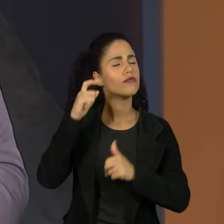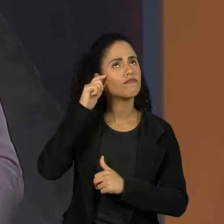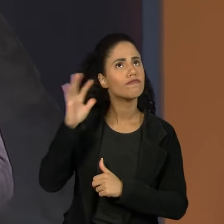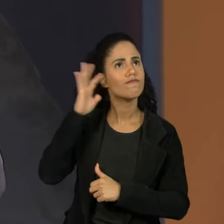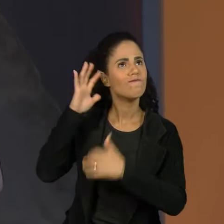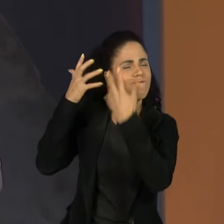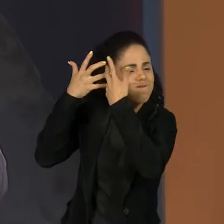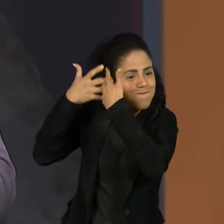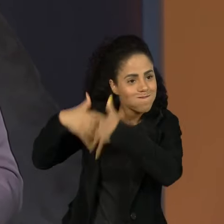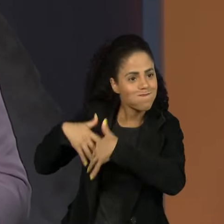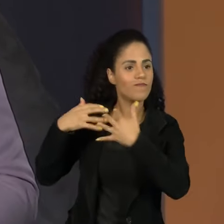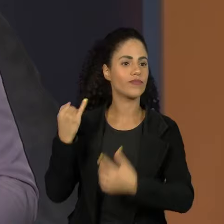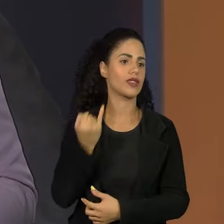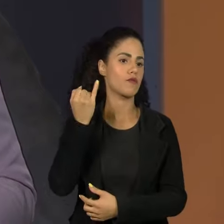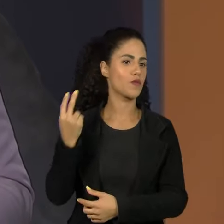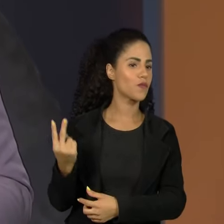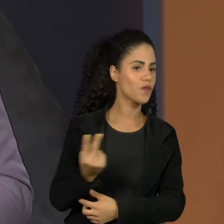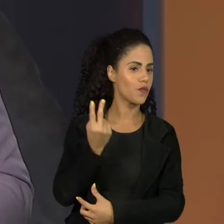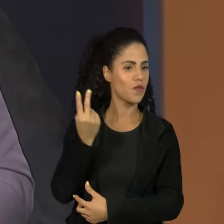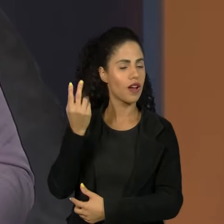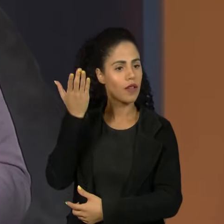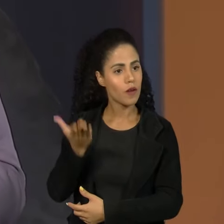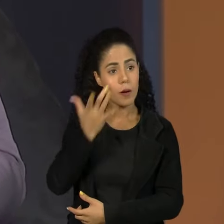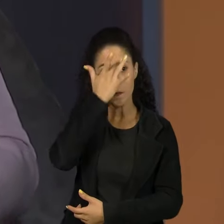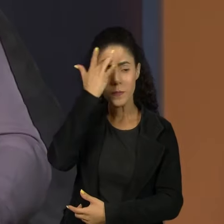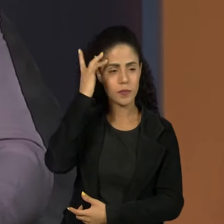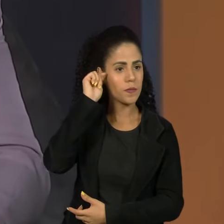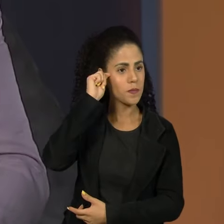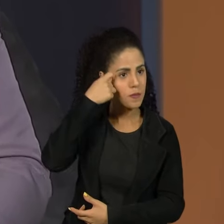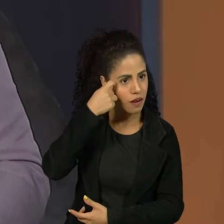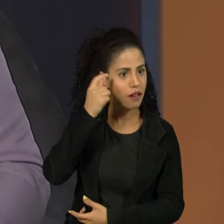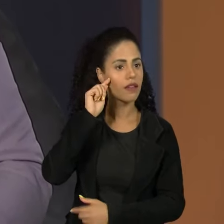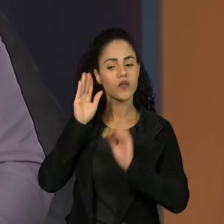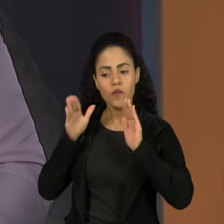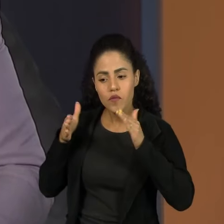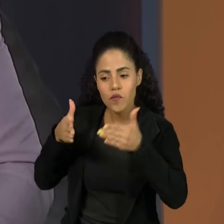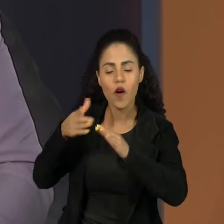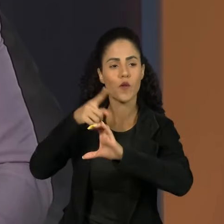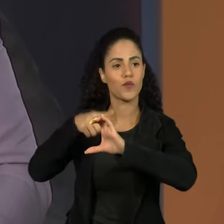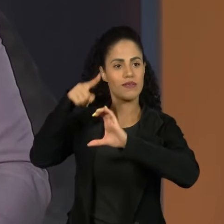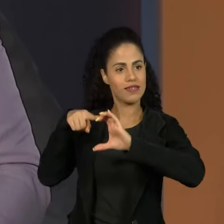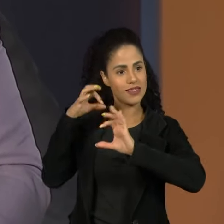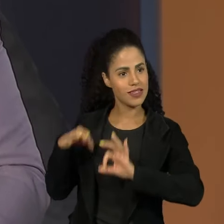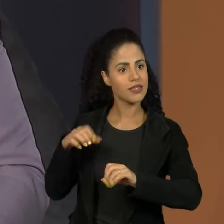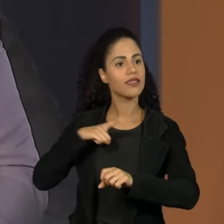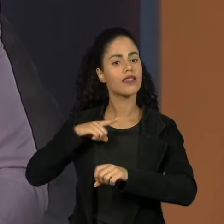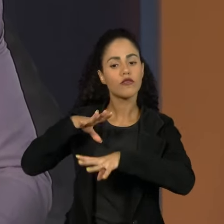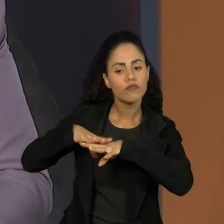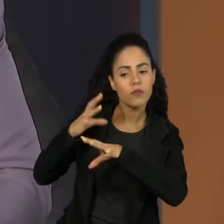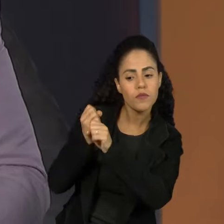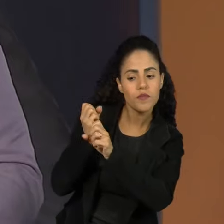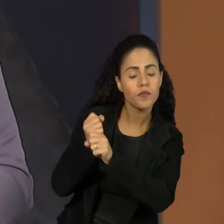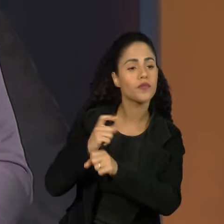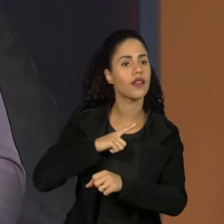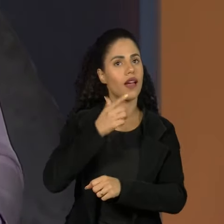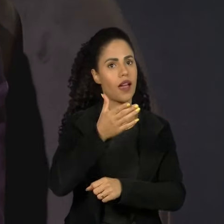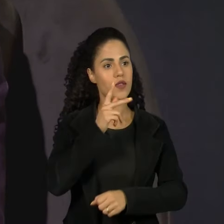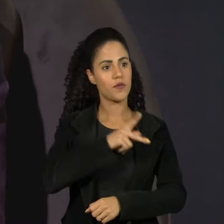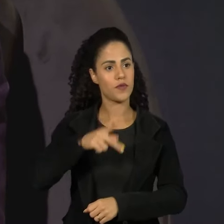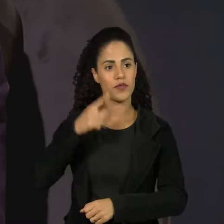nessa valorização do reconhecimento do negro nas ciências, né, exatas, biológicas, humanas, nosso querido